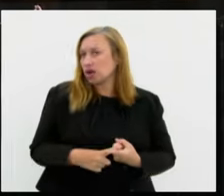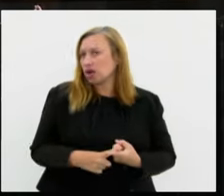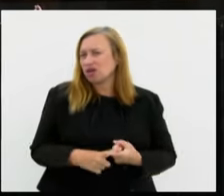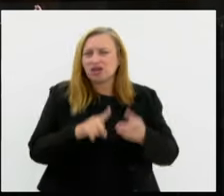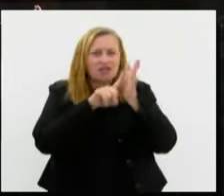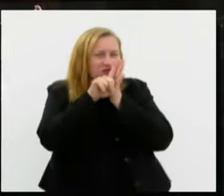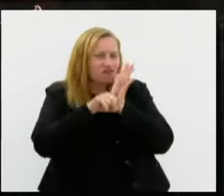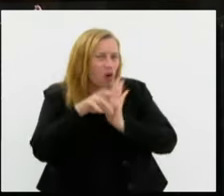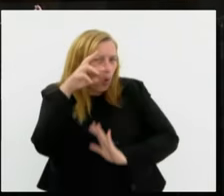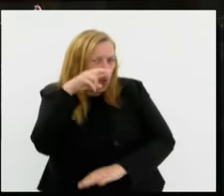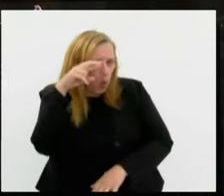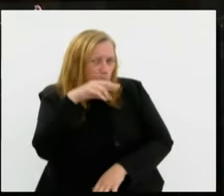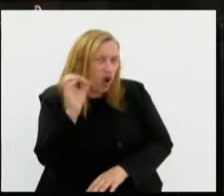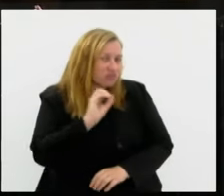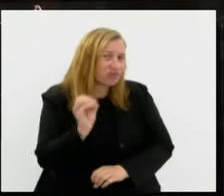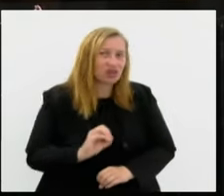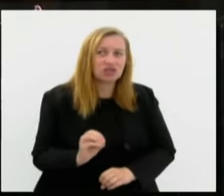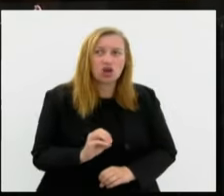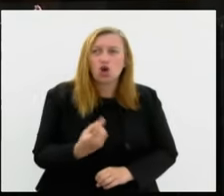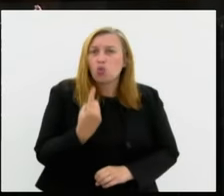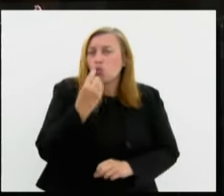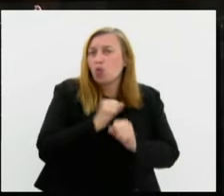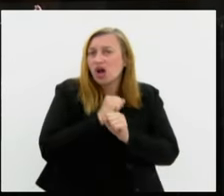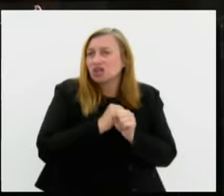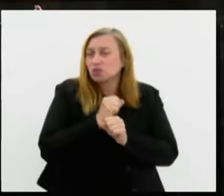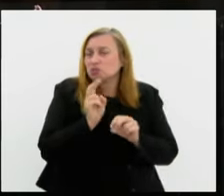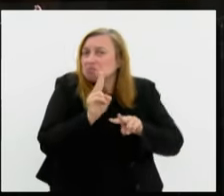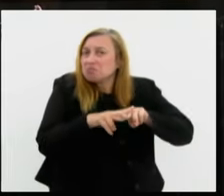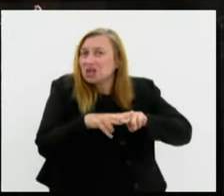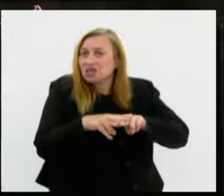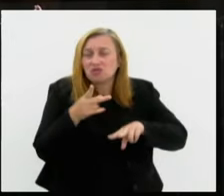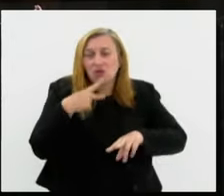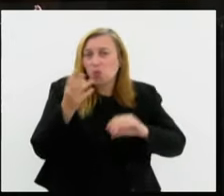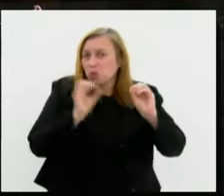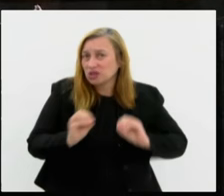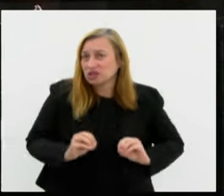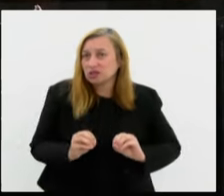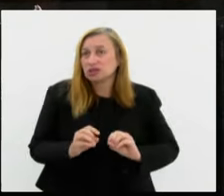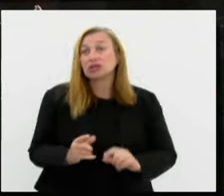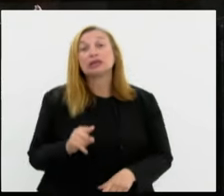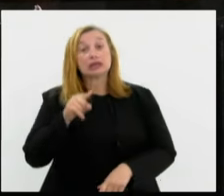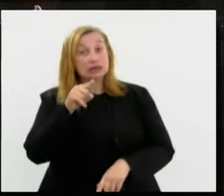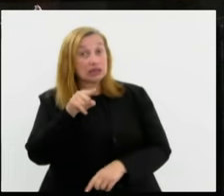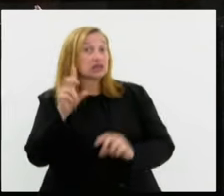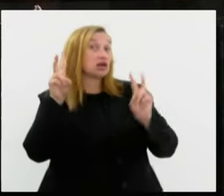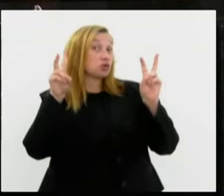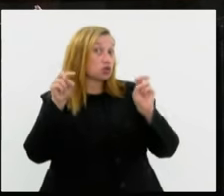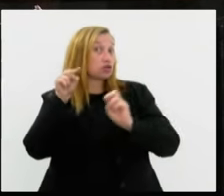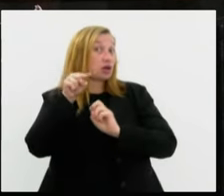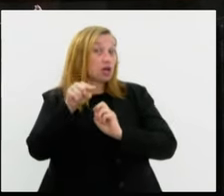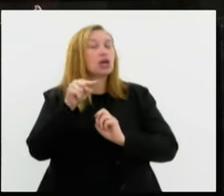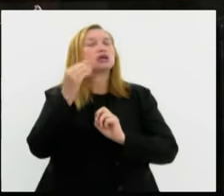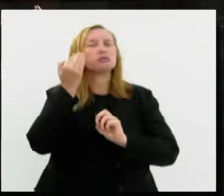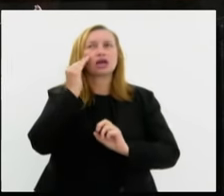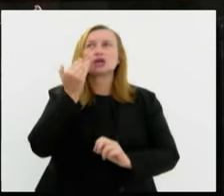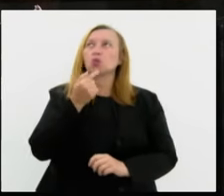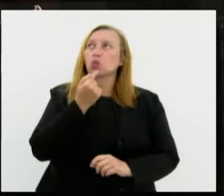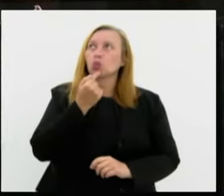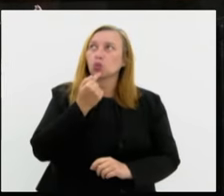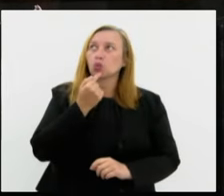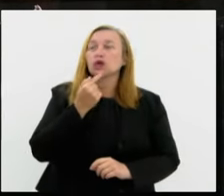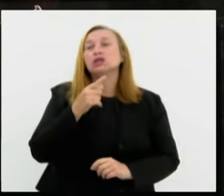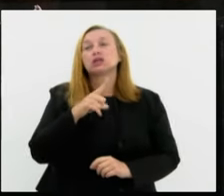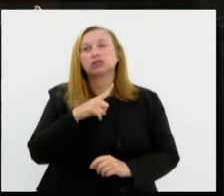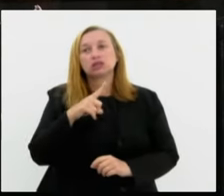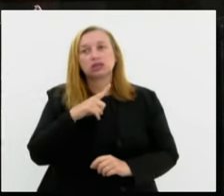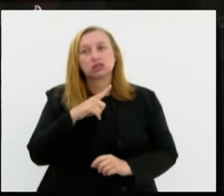investigar. Já estava 1 ano preso e não se ouviu ele. Nesse caso concreto, entendo eu que havia uma